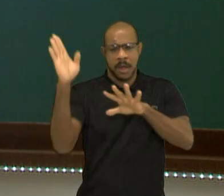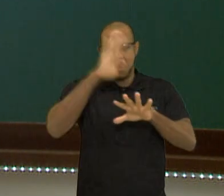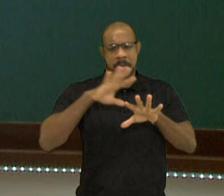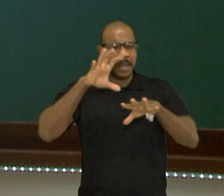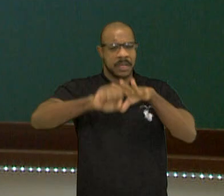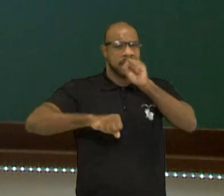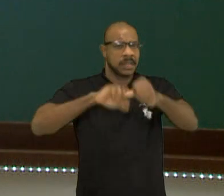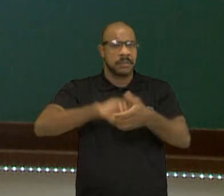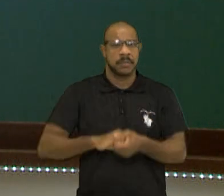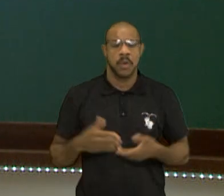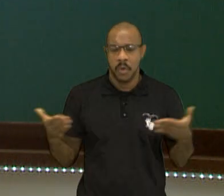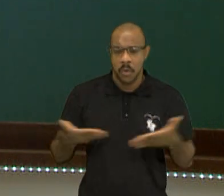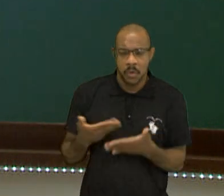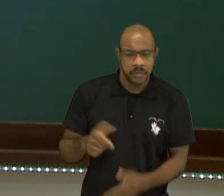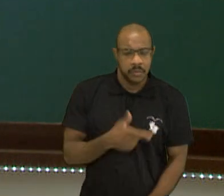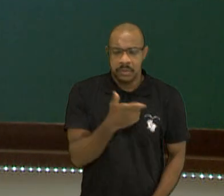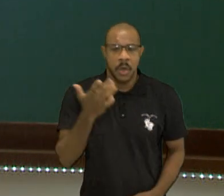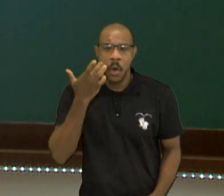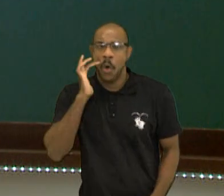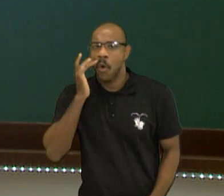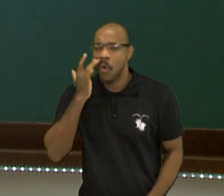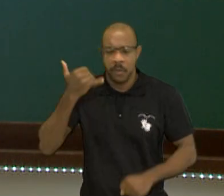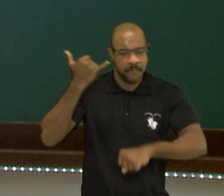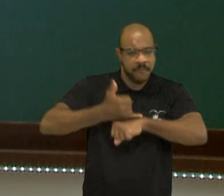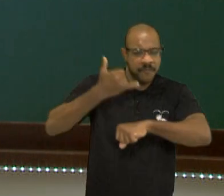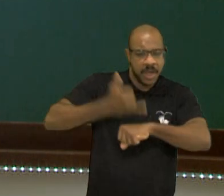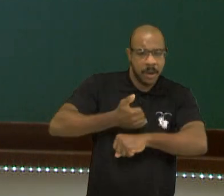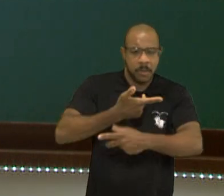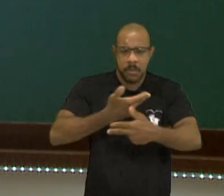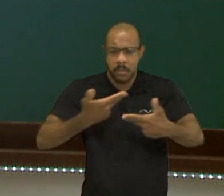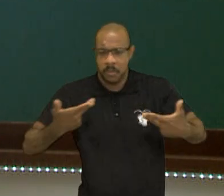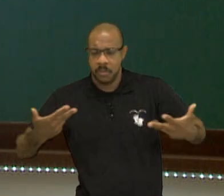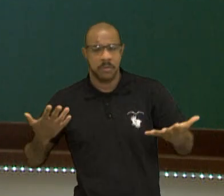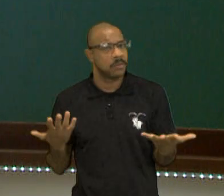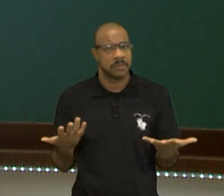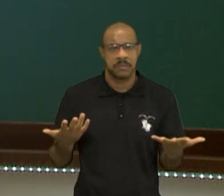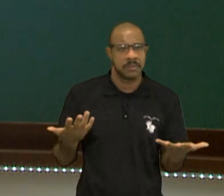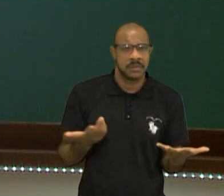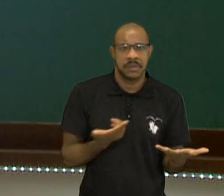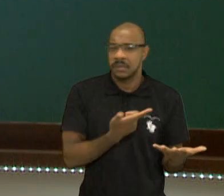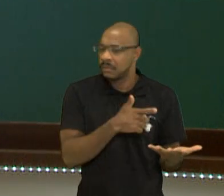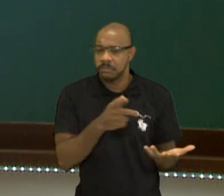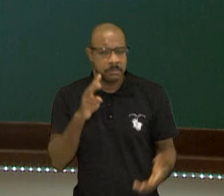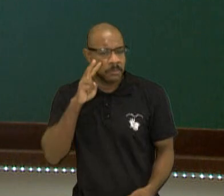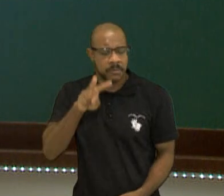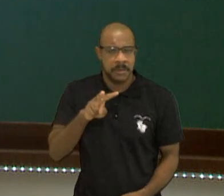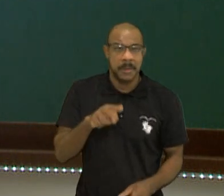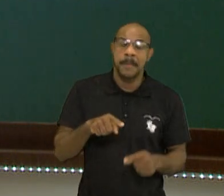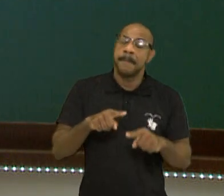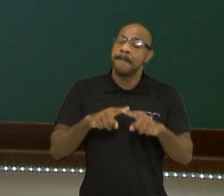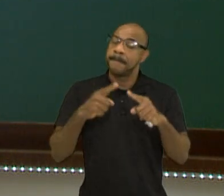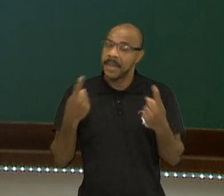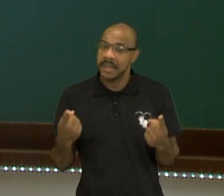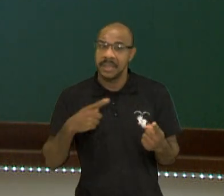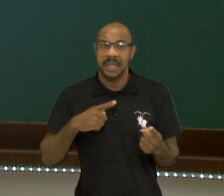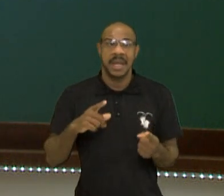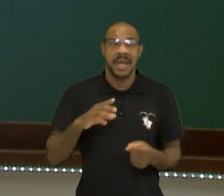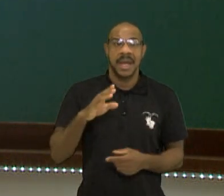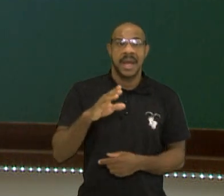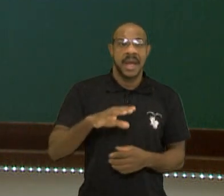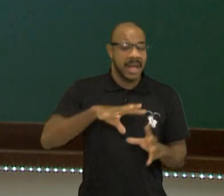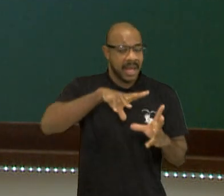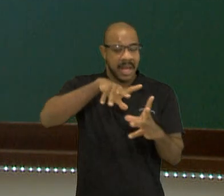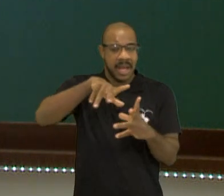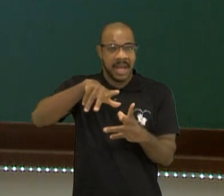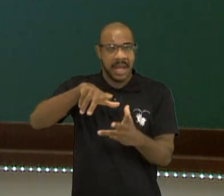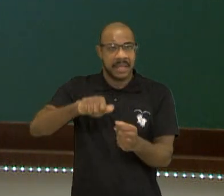nem prata, nem coisa alguma de metal ou ferro. Nem lhe vimos. Porém, a terra em si